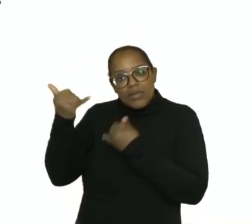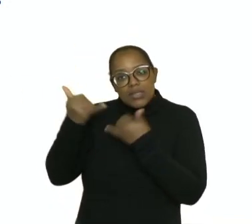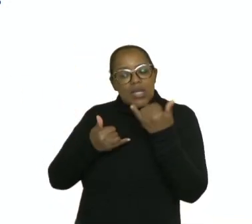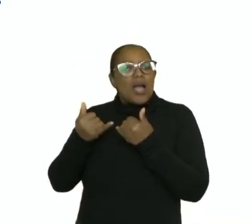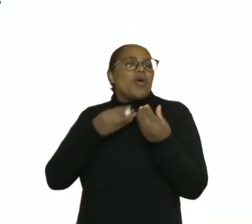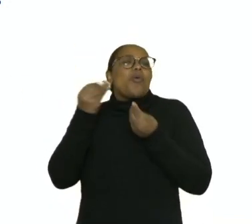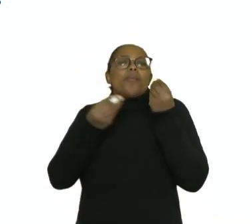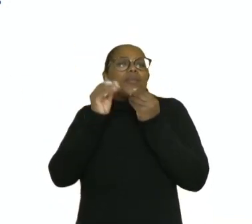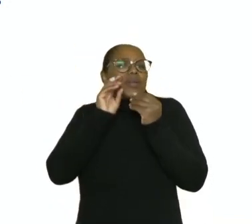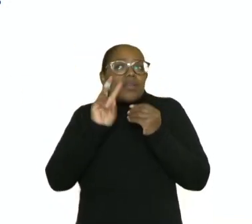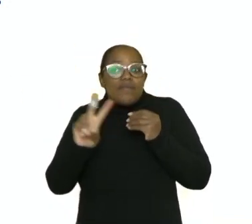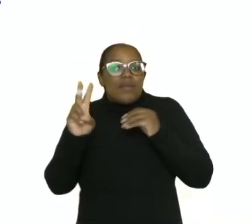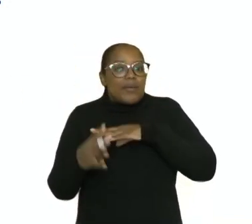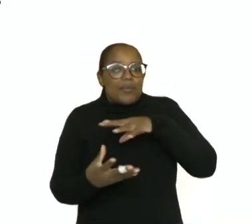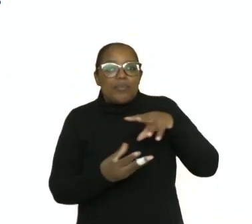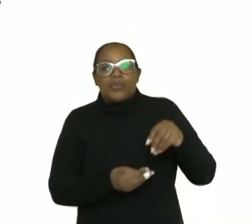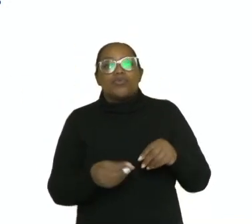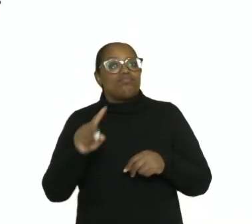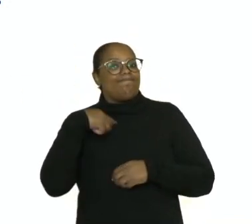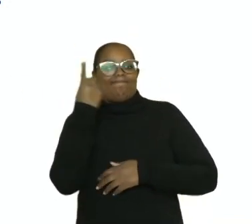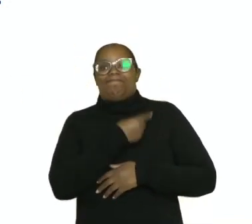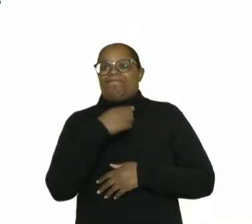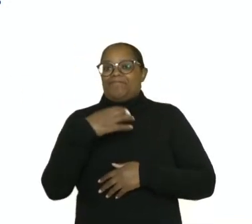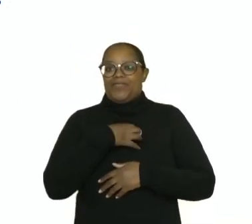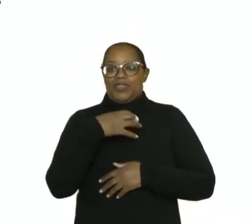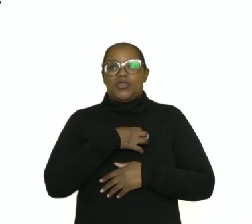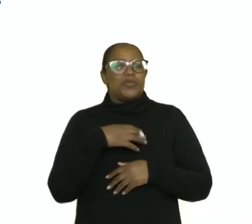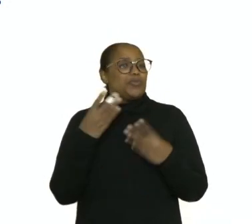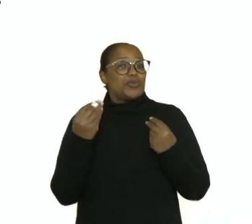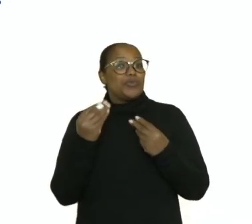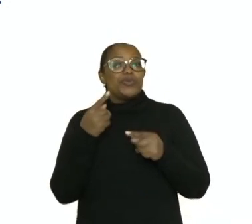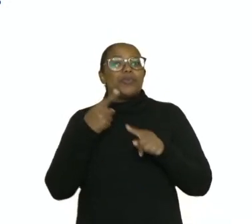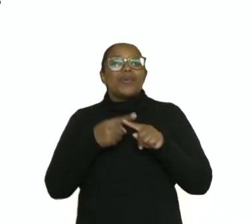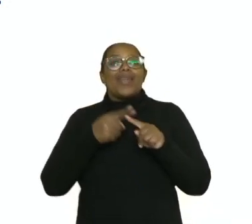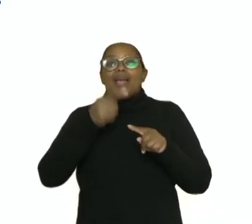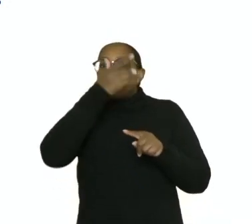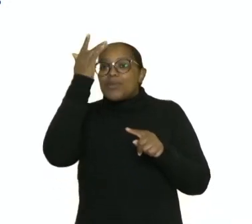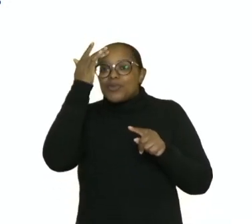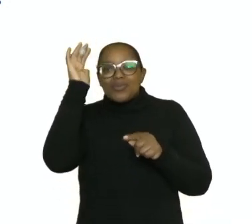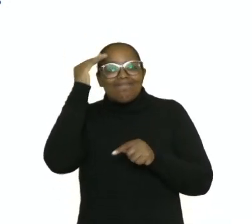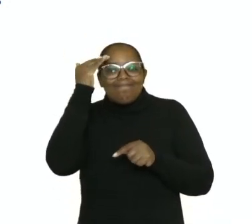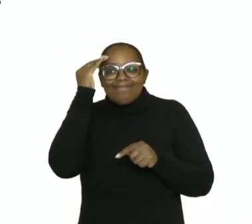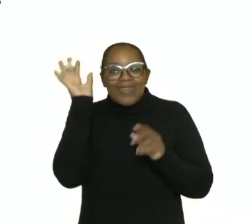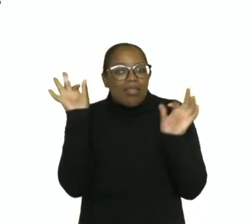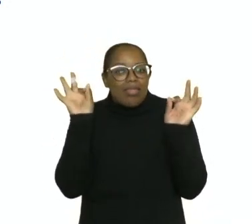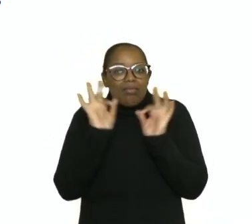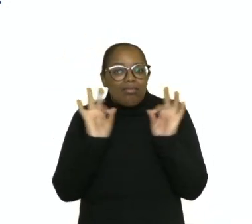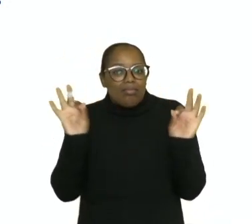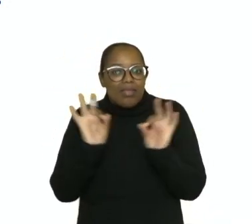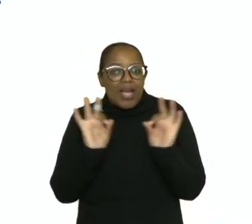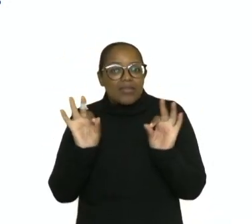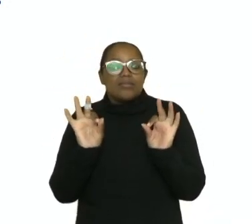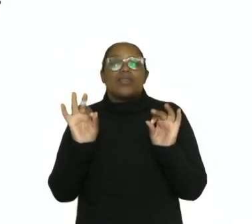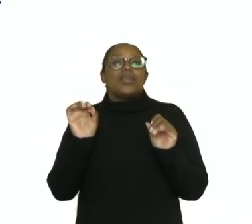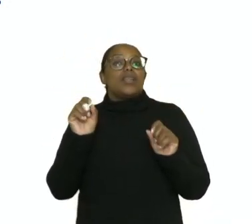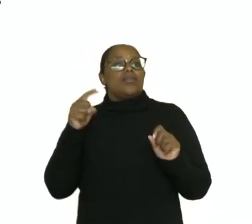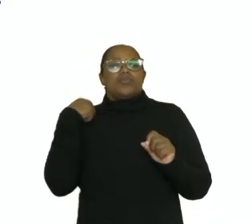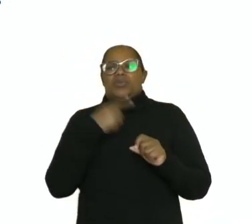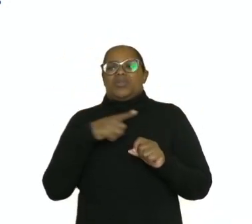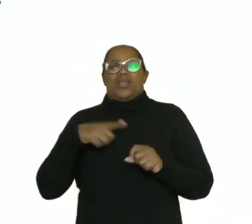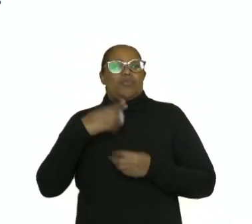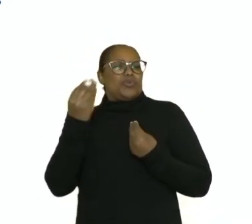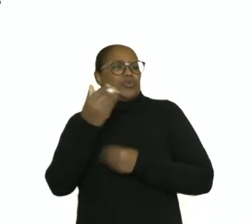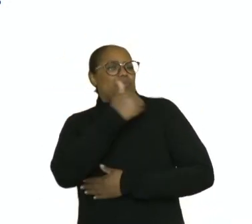ver o mundo. Porém, sentimos muito por não sermos compreendidos na nossa maneira de ser e sofremos tanto preconceito